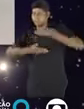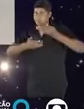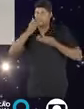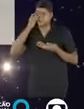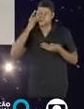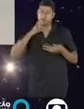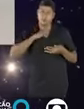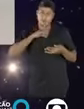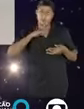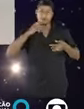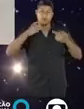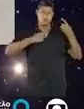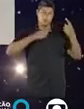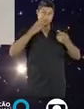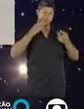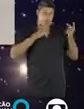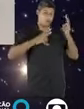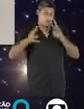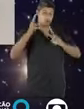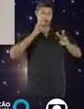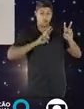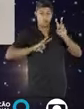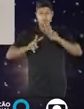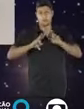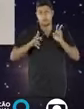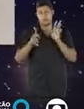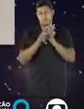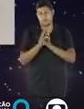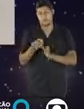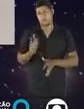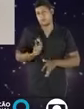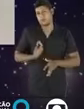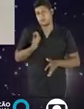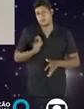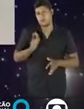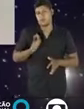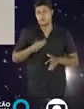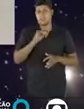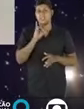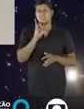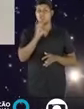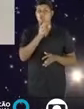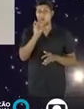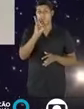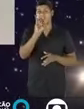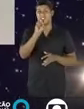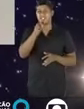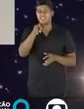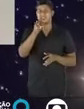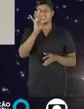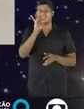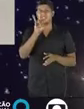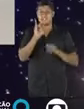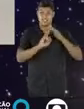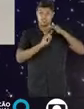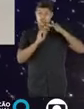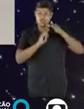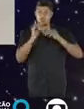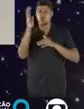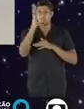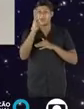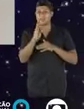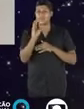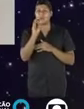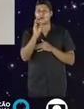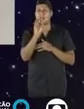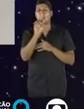preocupação ambiental, com esse olhar mais agroecológico para a vida. É Instituto Brasil Orgânico. Era só um detalhe que eu acho que tem a ver com isso que a Mariana